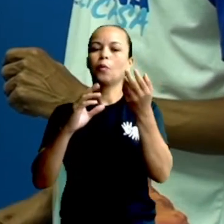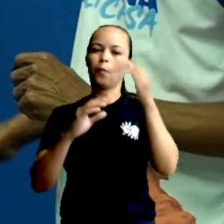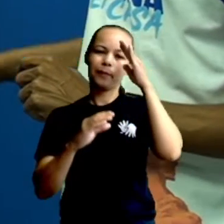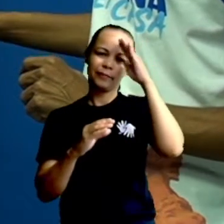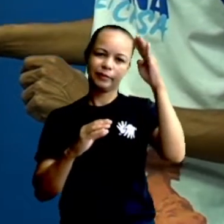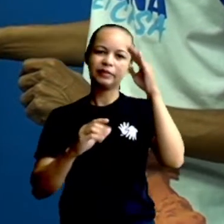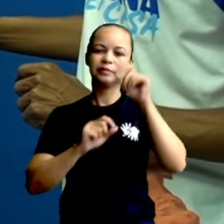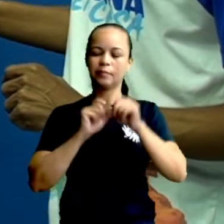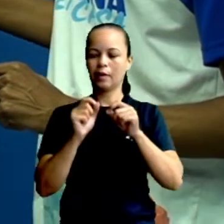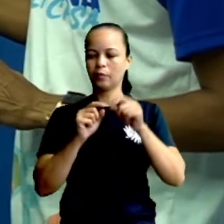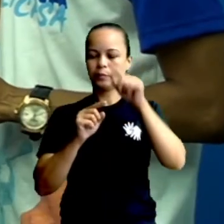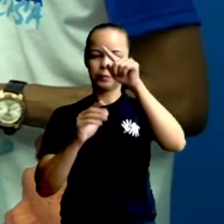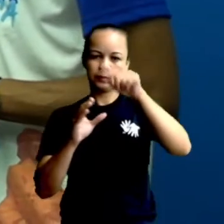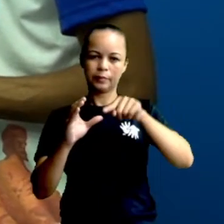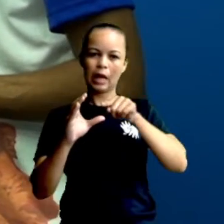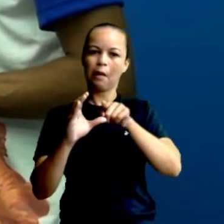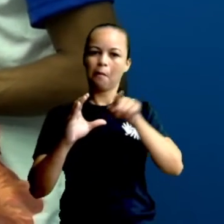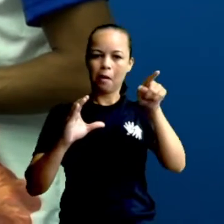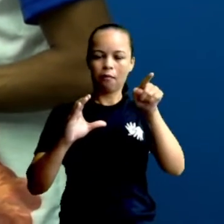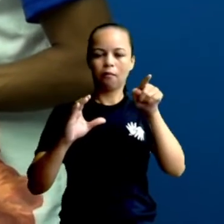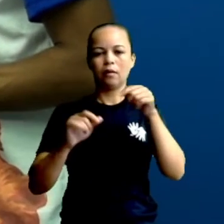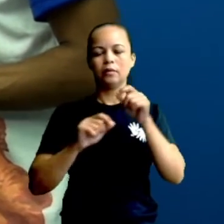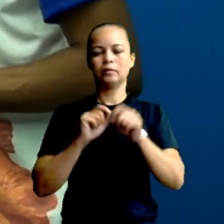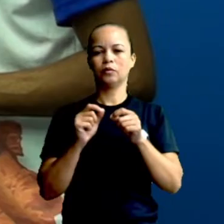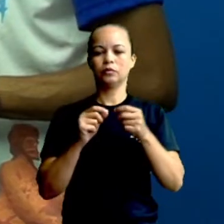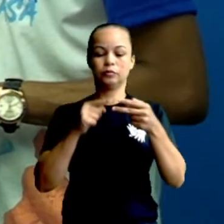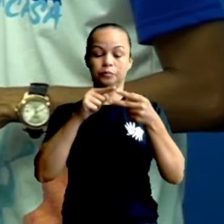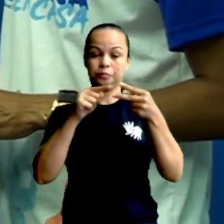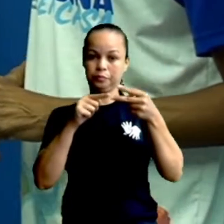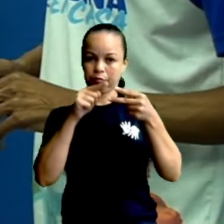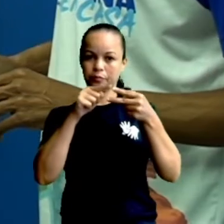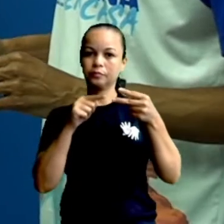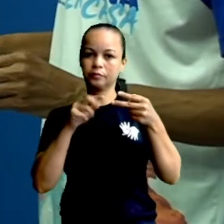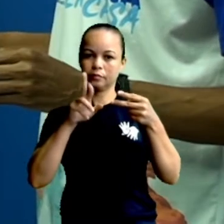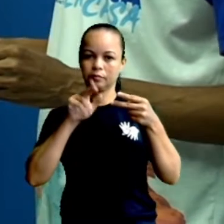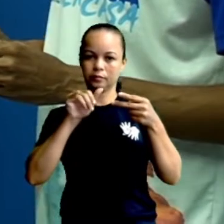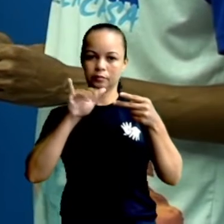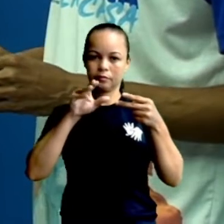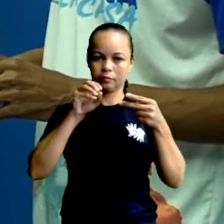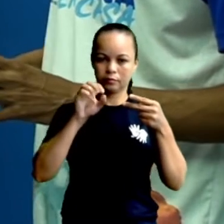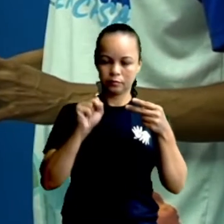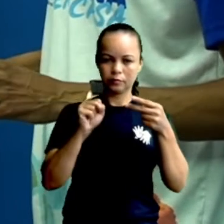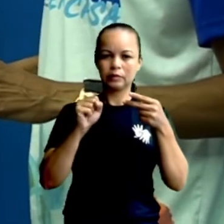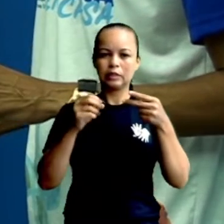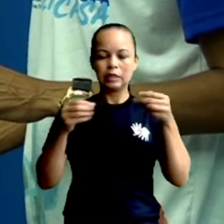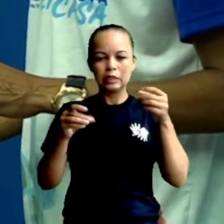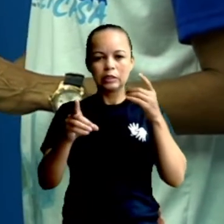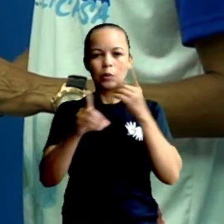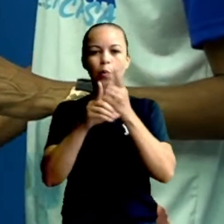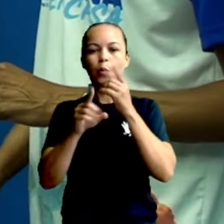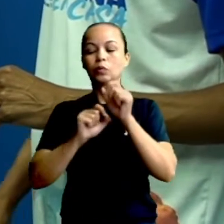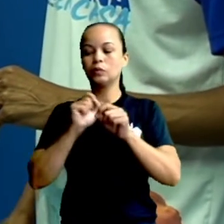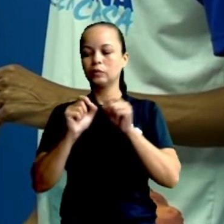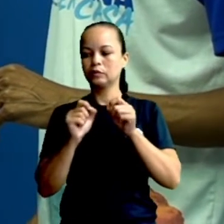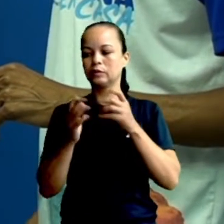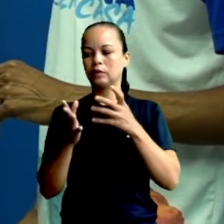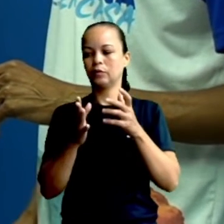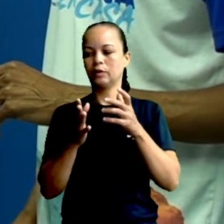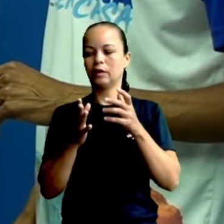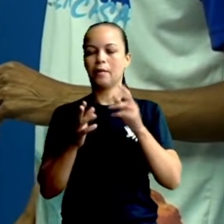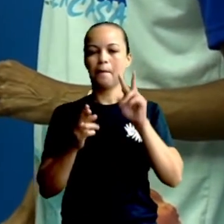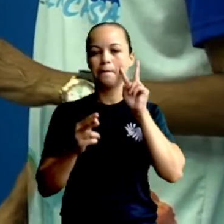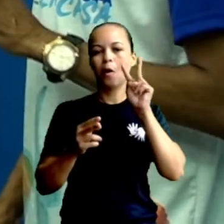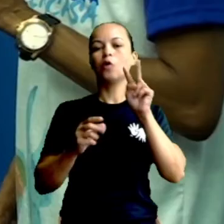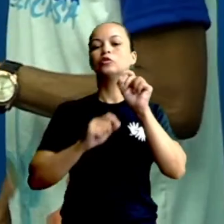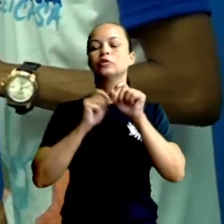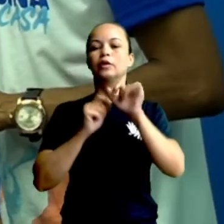principal. Onde esses dois raios se encontram, na intersecção desses dois raios, vai formar a minha imagem,